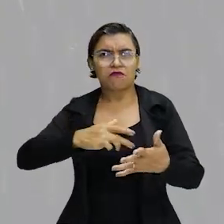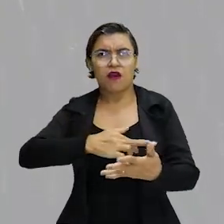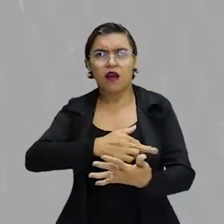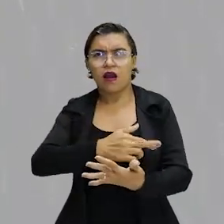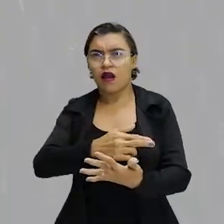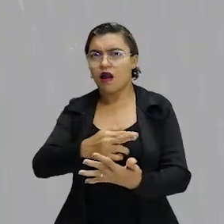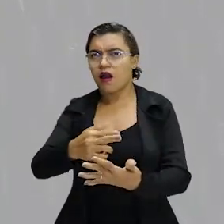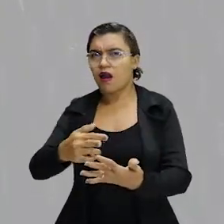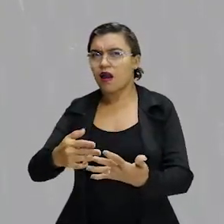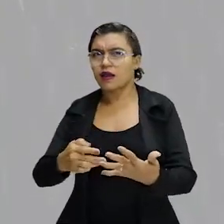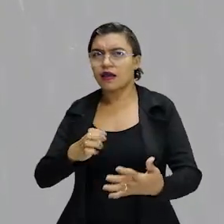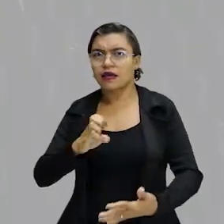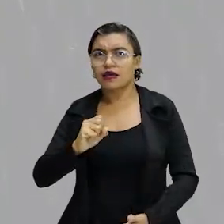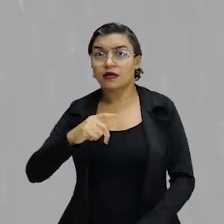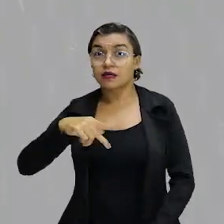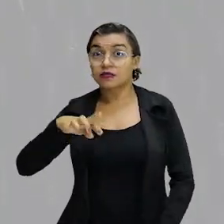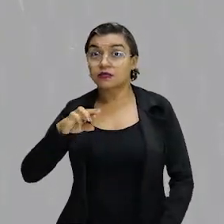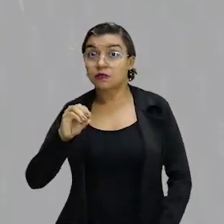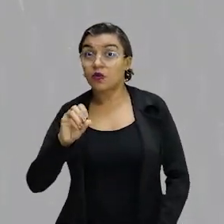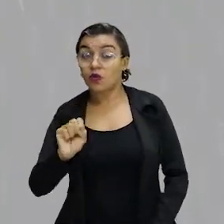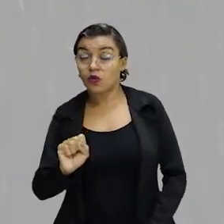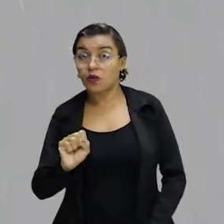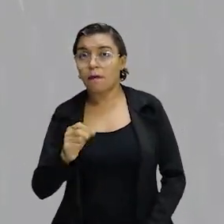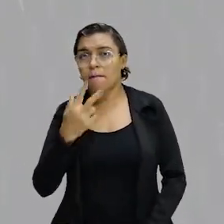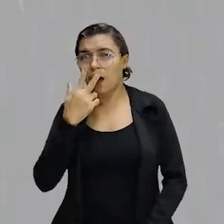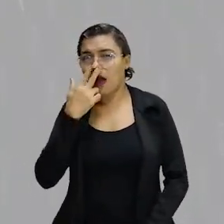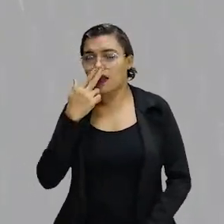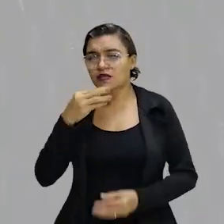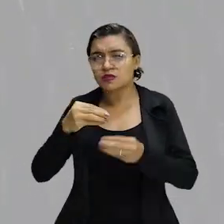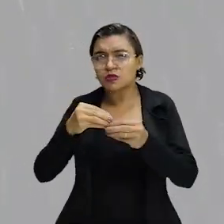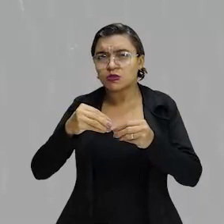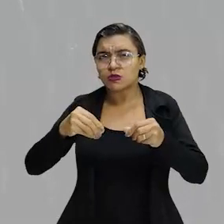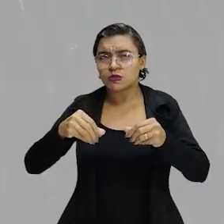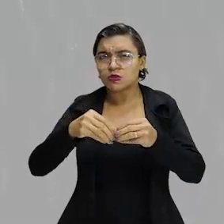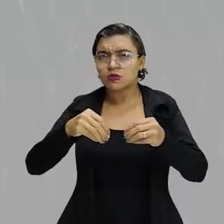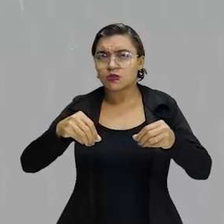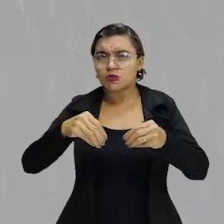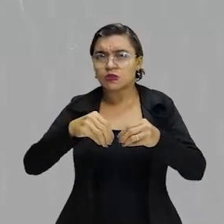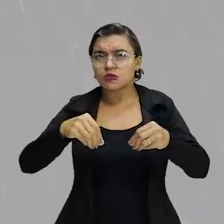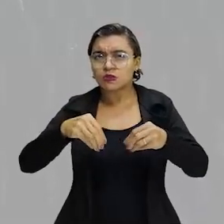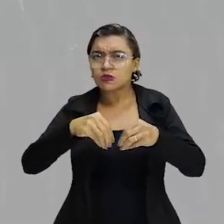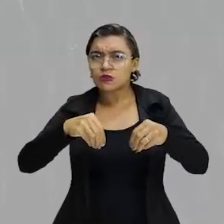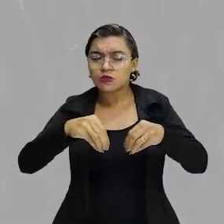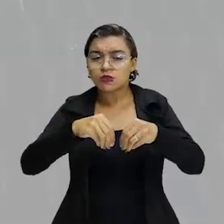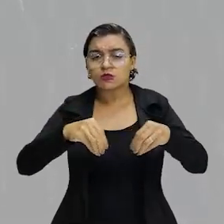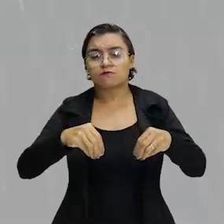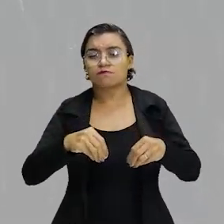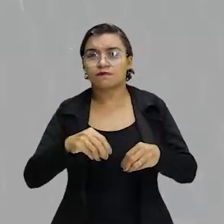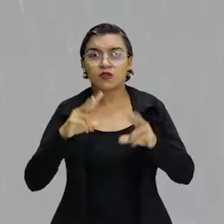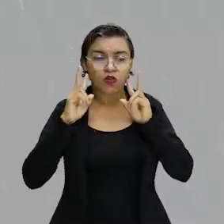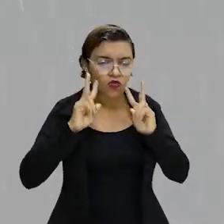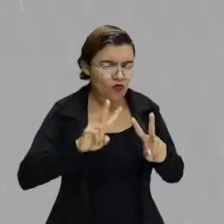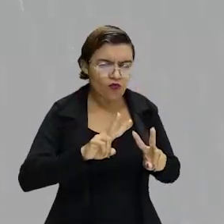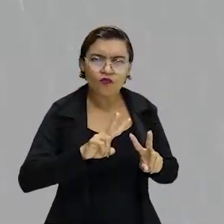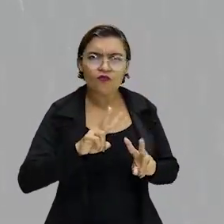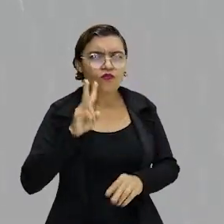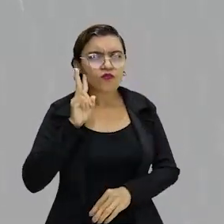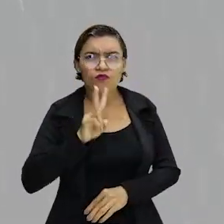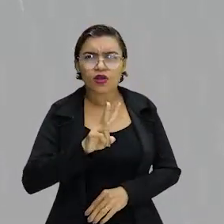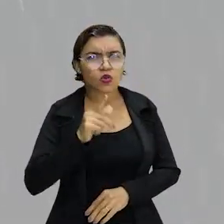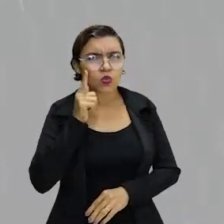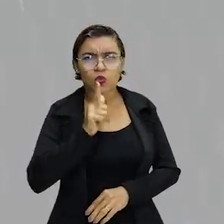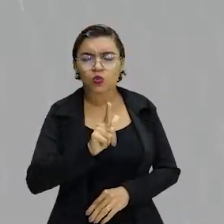vários esporos, que é como se fosse uma poeirinha, né? A gente não vê esses esporos facilmente, a gente enxerga como se fosse uma